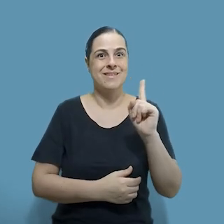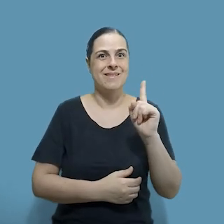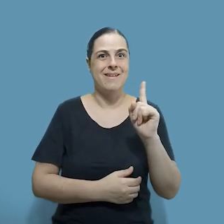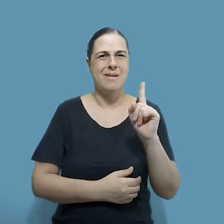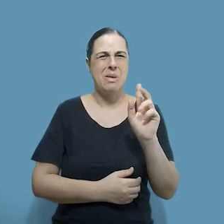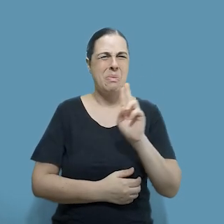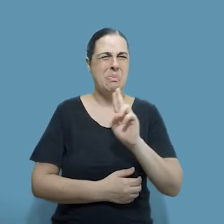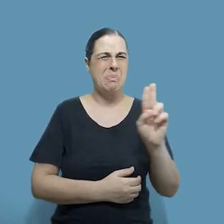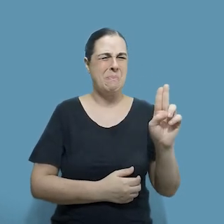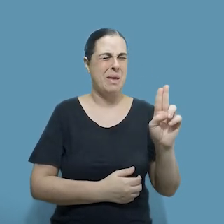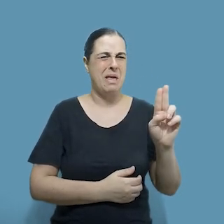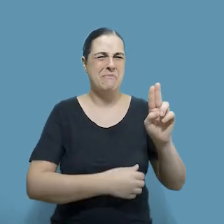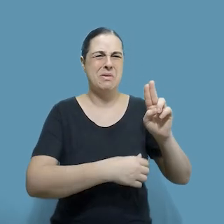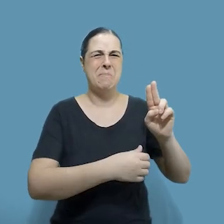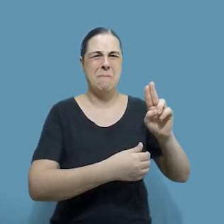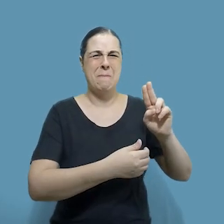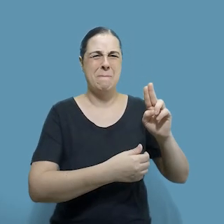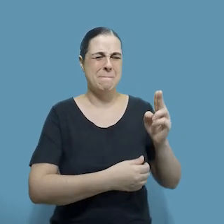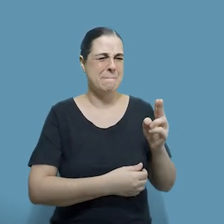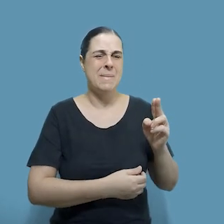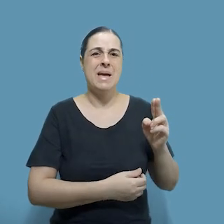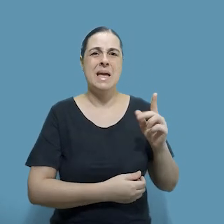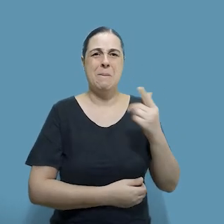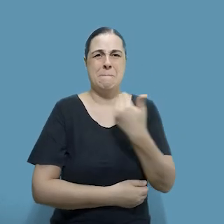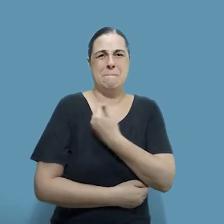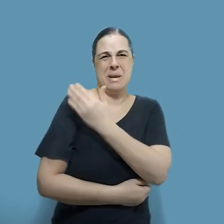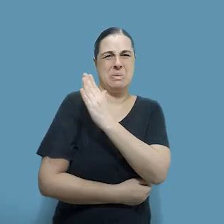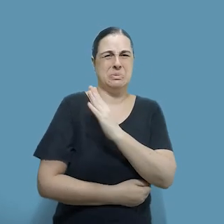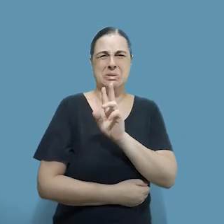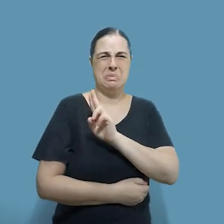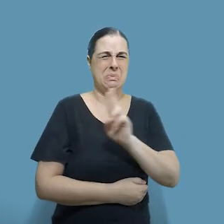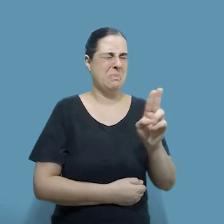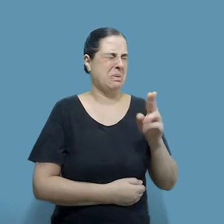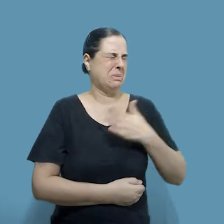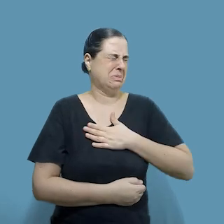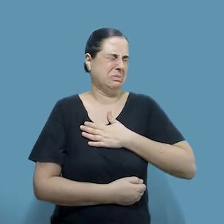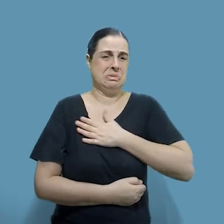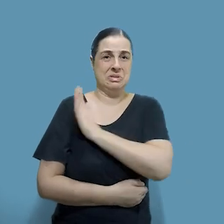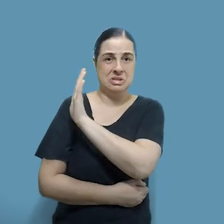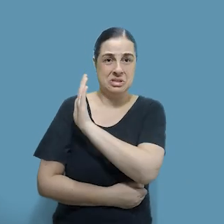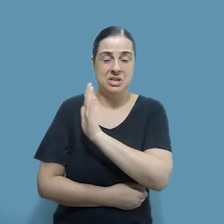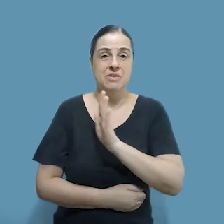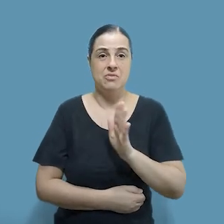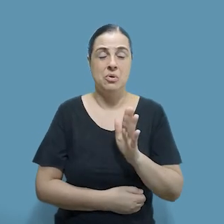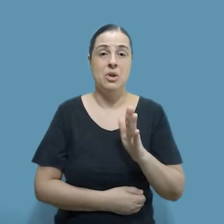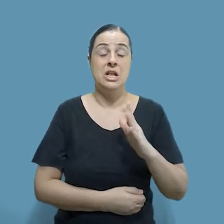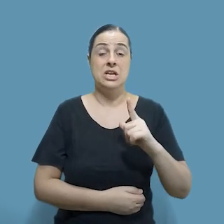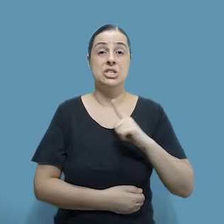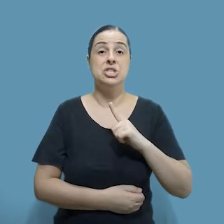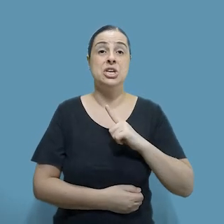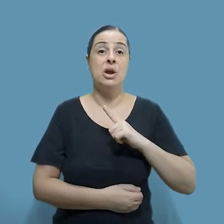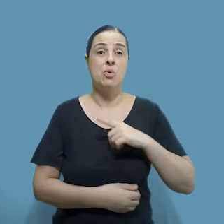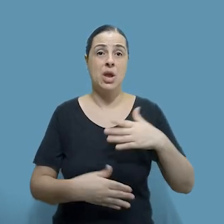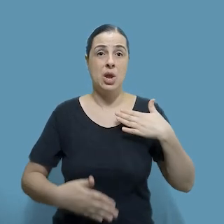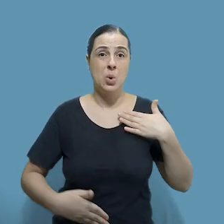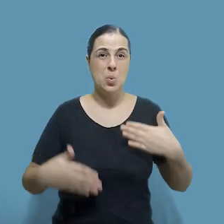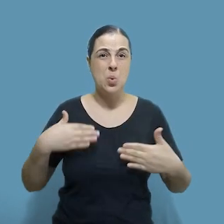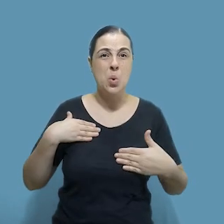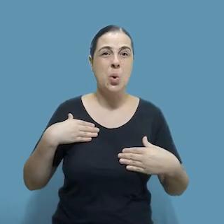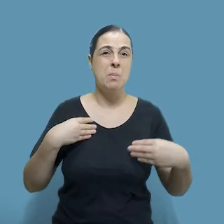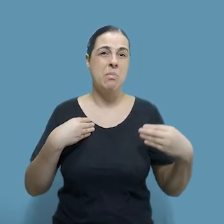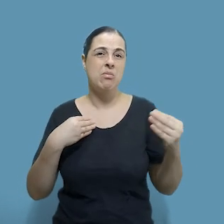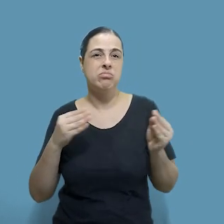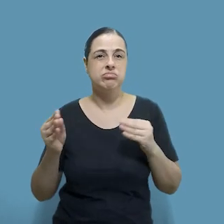alemã, porque as pessoas com síndrome de Down têm hipotonia, que é um pouco de fraqueza muscular. Então, para fazer massagem,